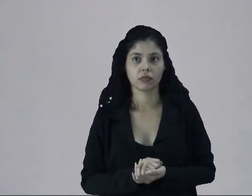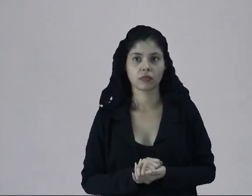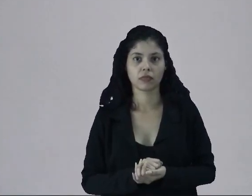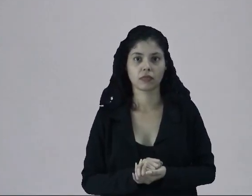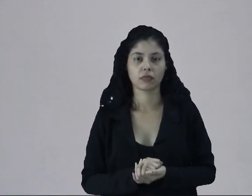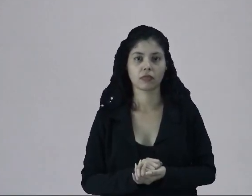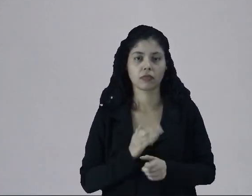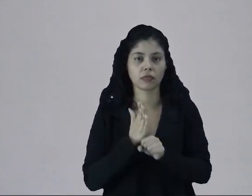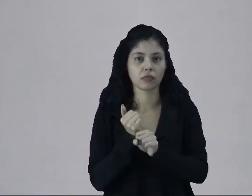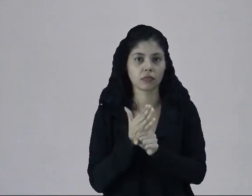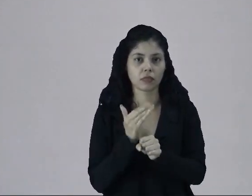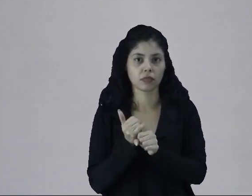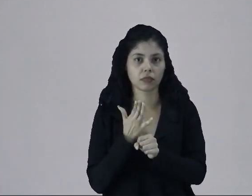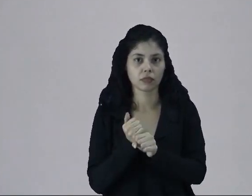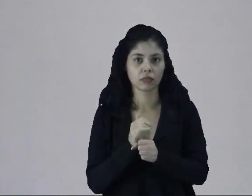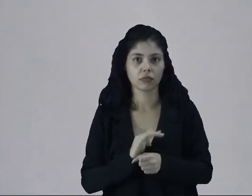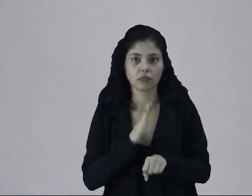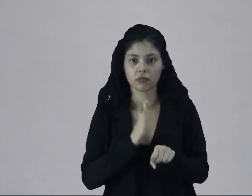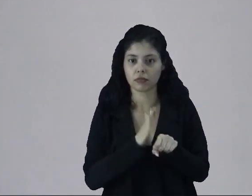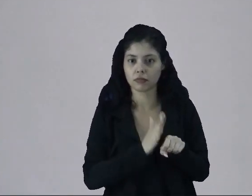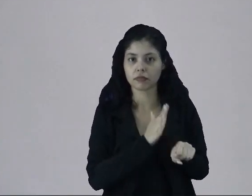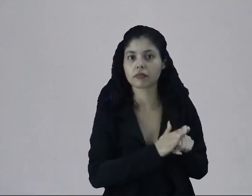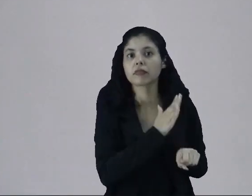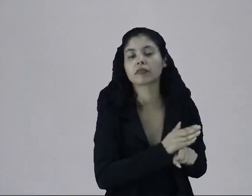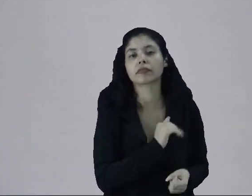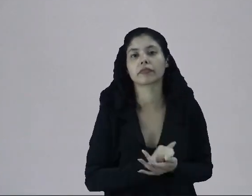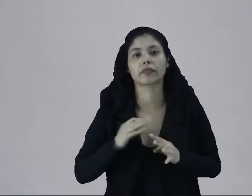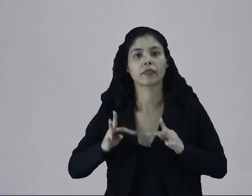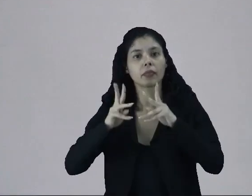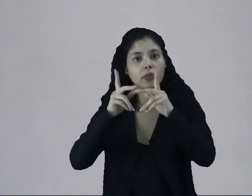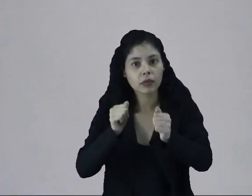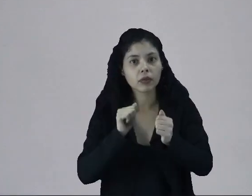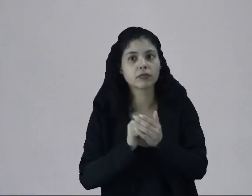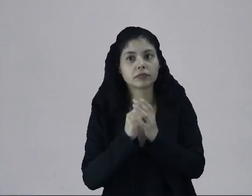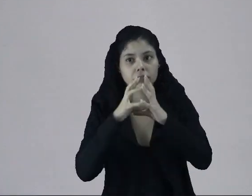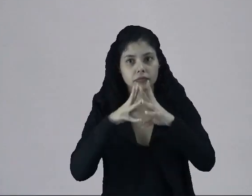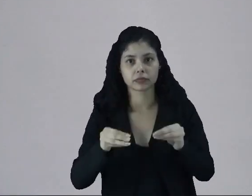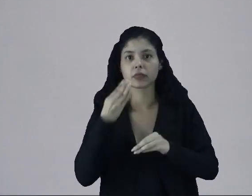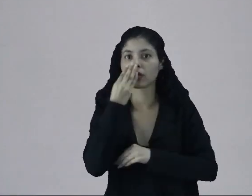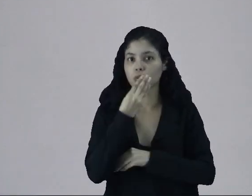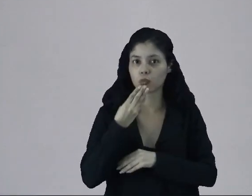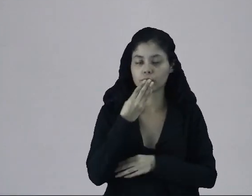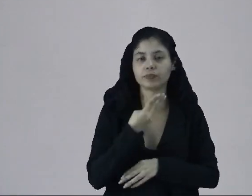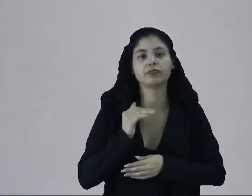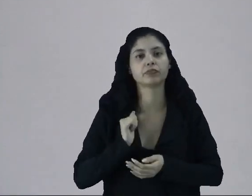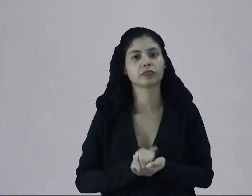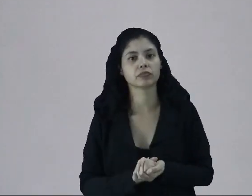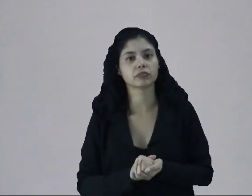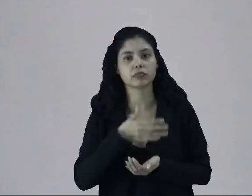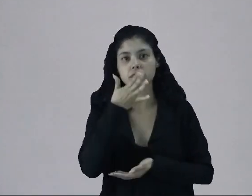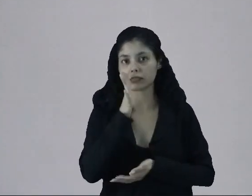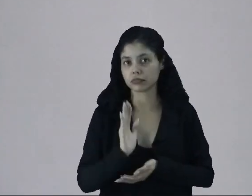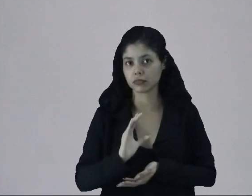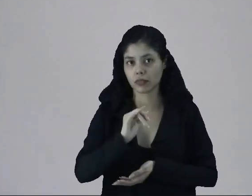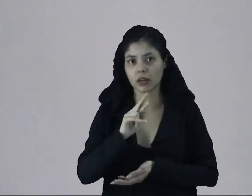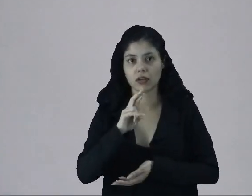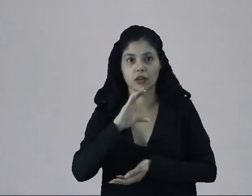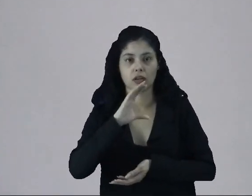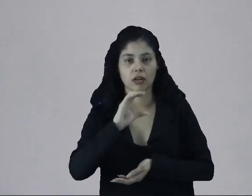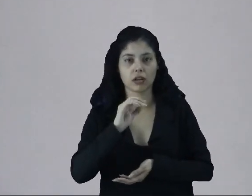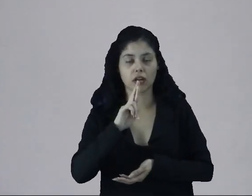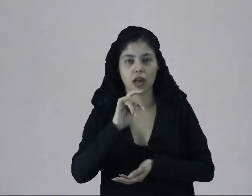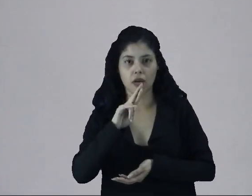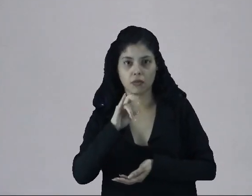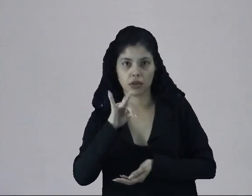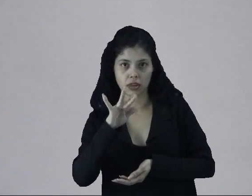massas, batata, mandioca, ele é carboidrato, ele vai ser decomposto em açúcar. O carboidrato é a molécula,